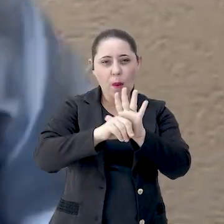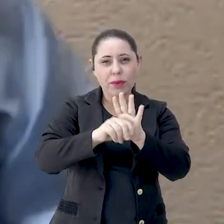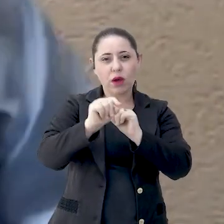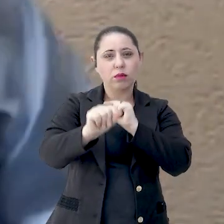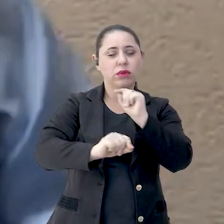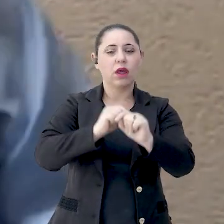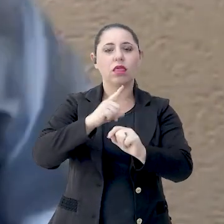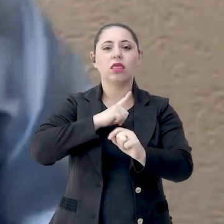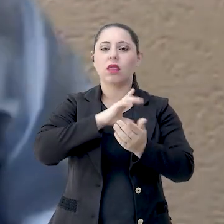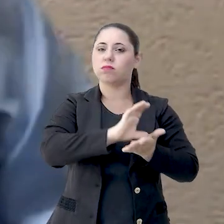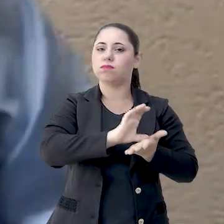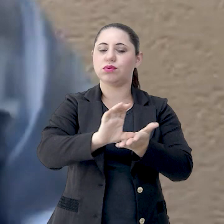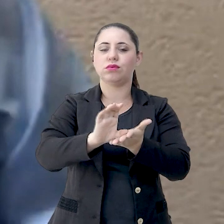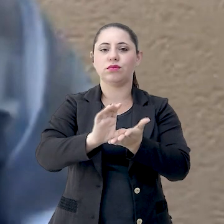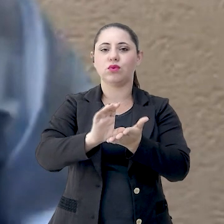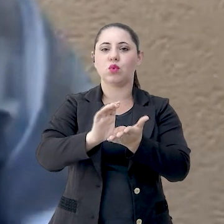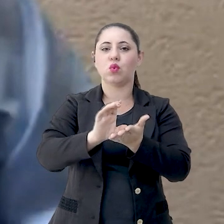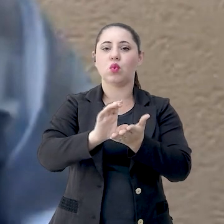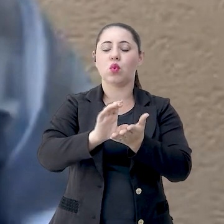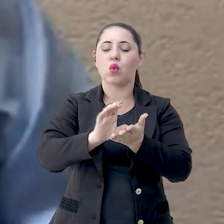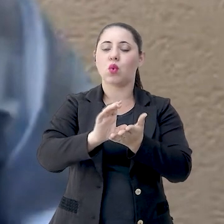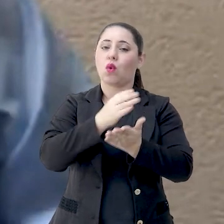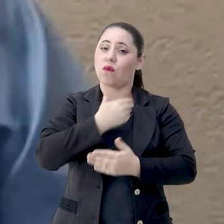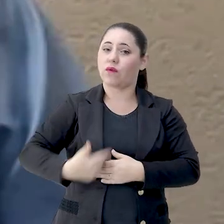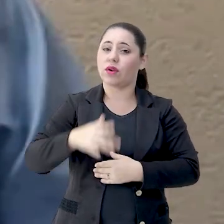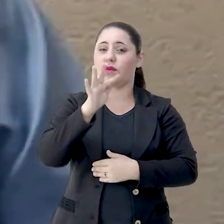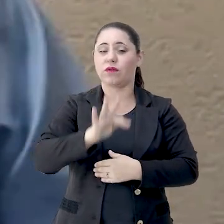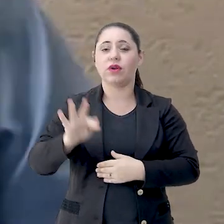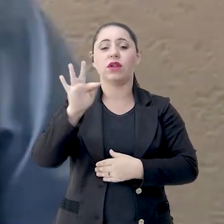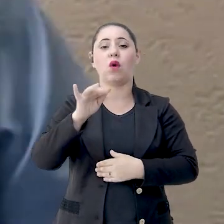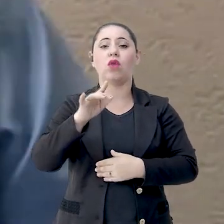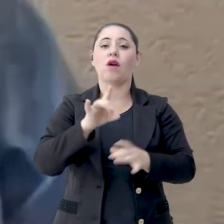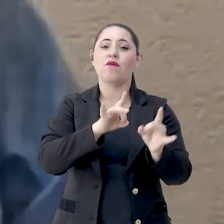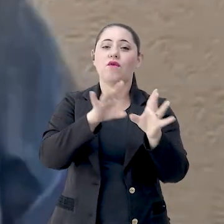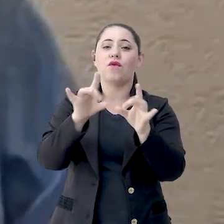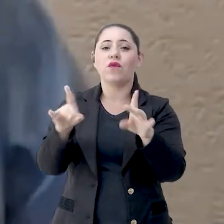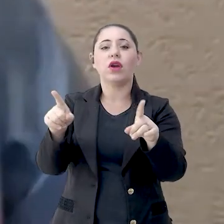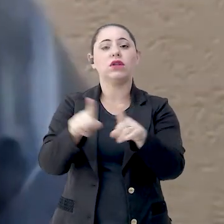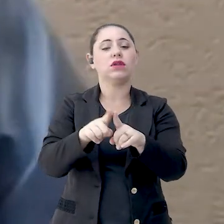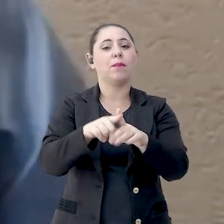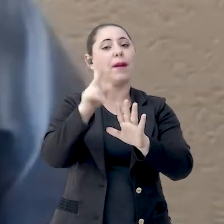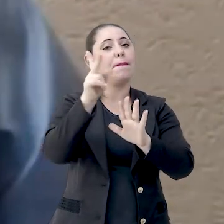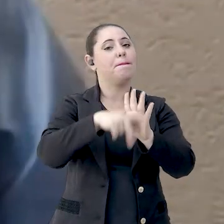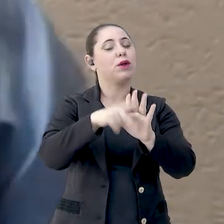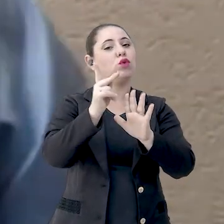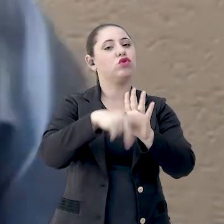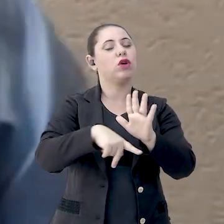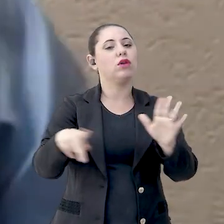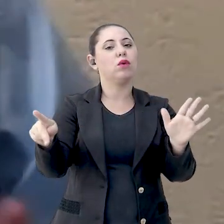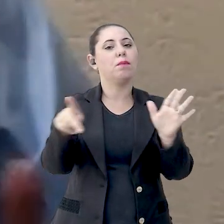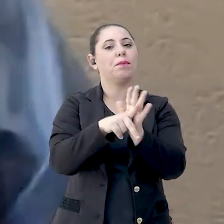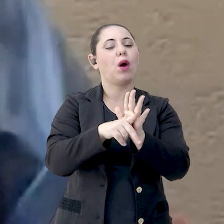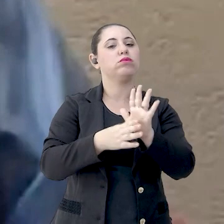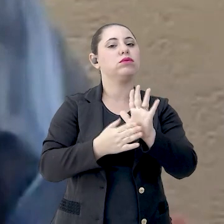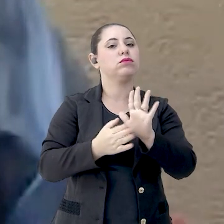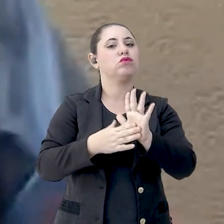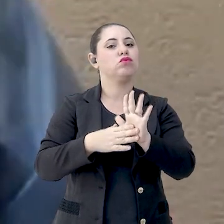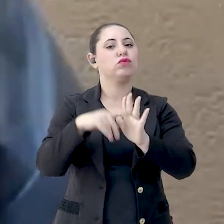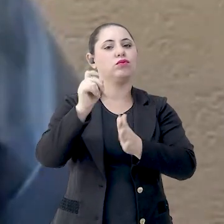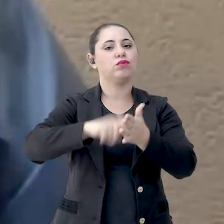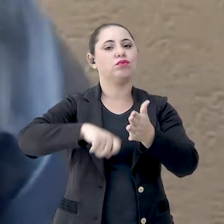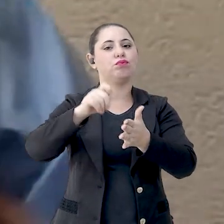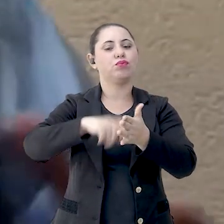modelo para poder receber esse recurso de transferência da União, que envolve vendas e também projetos voluntários,